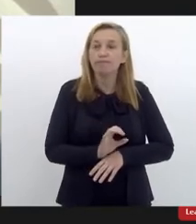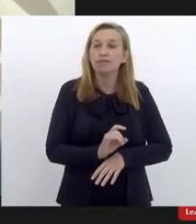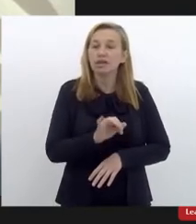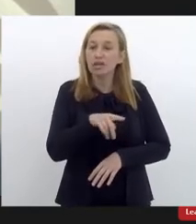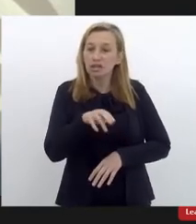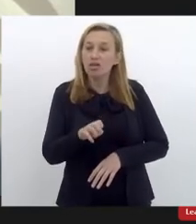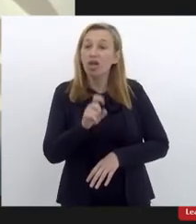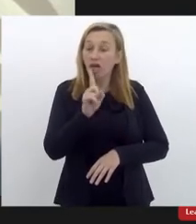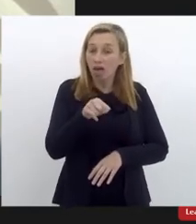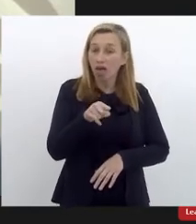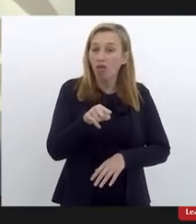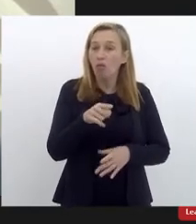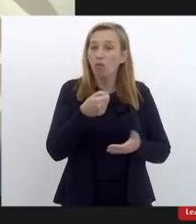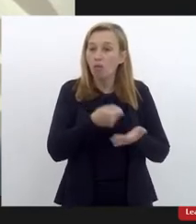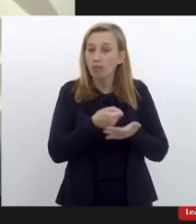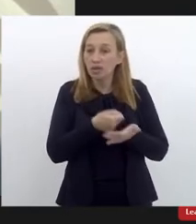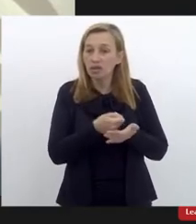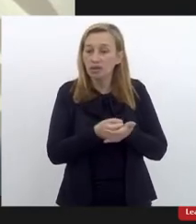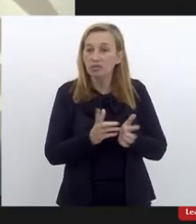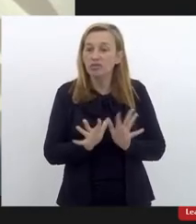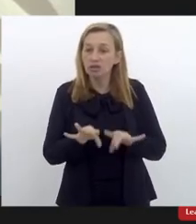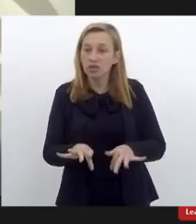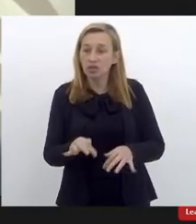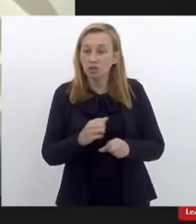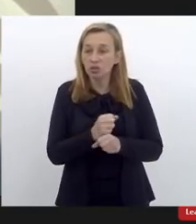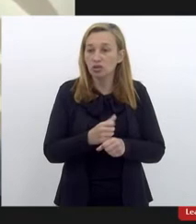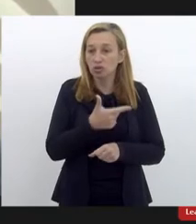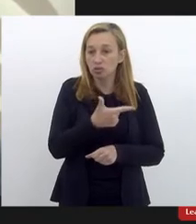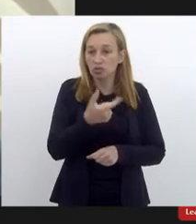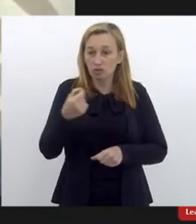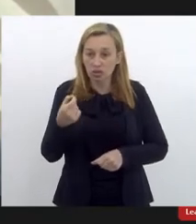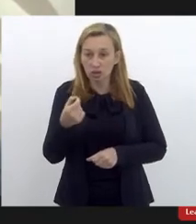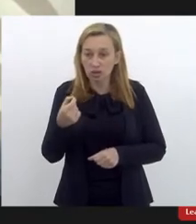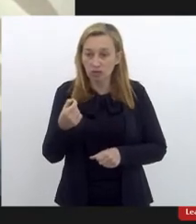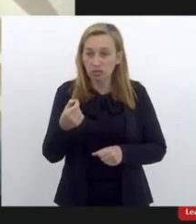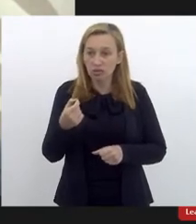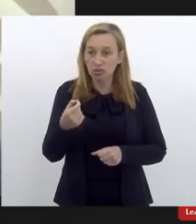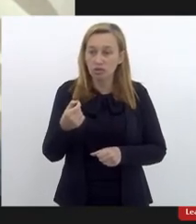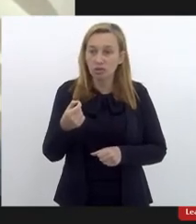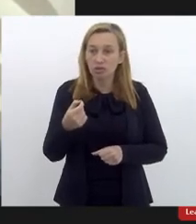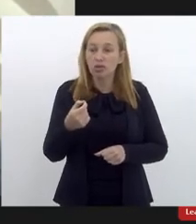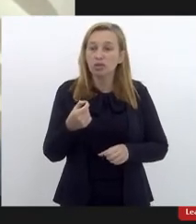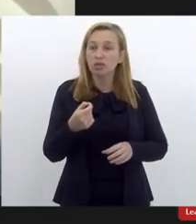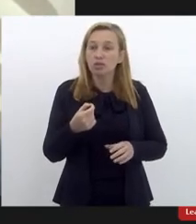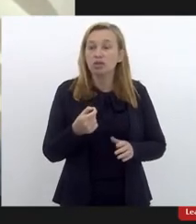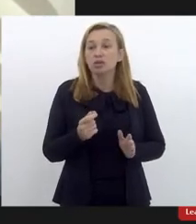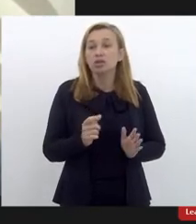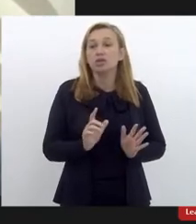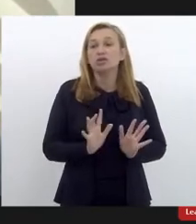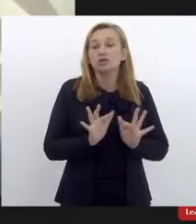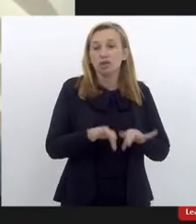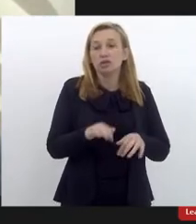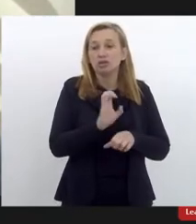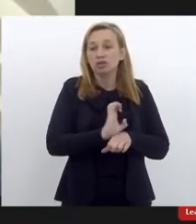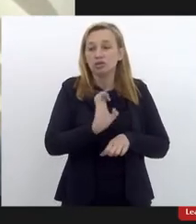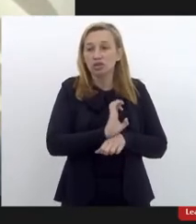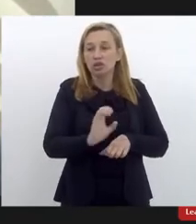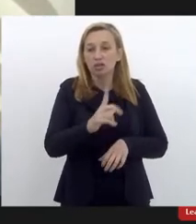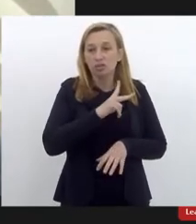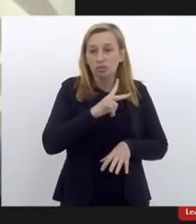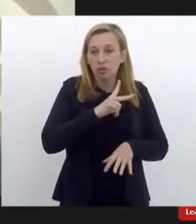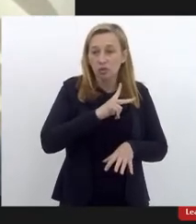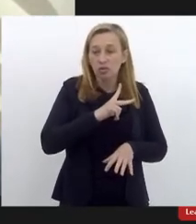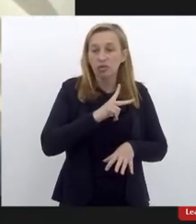é obrigatório. Era para ter concluído o meu ano letivo em 2020. Estou em 2021 aqui, terminando o estágio dentro da própria